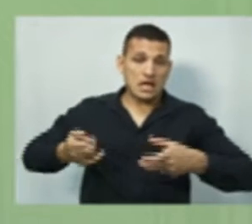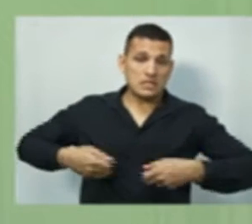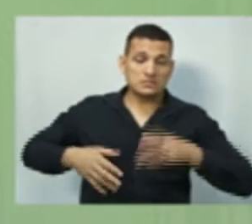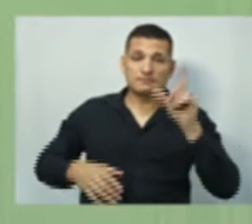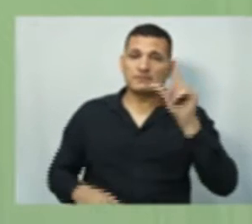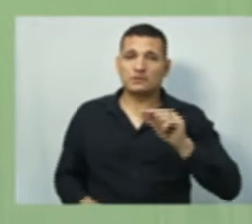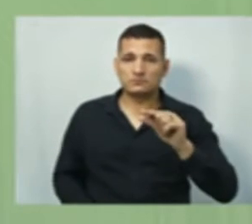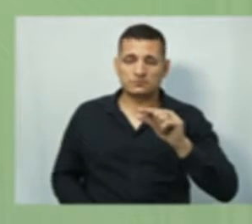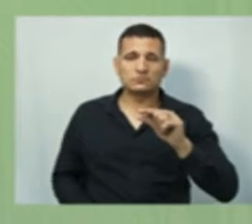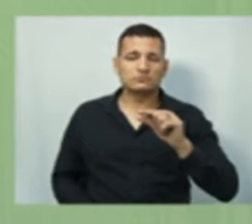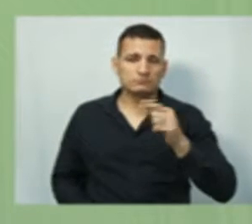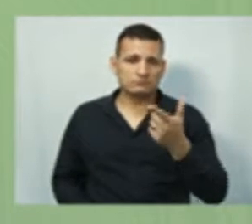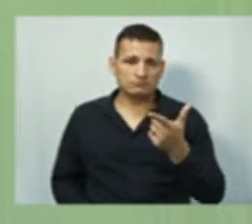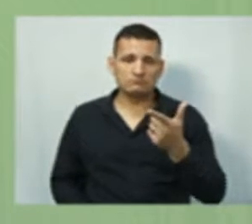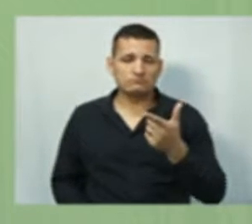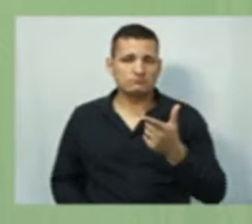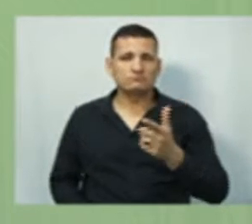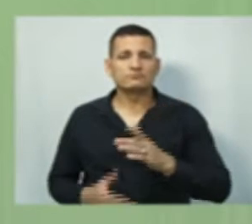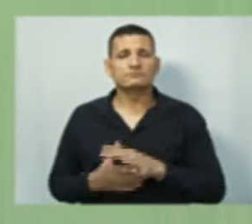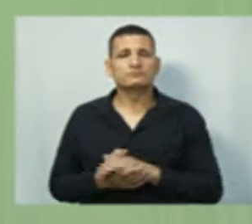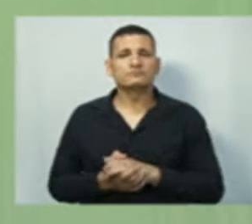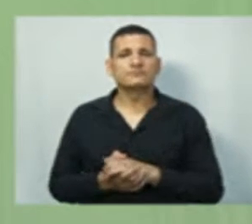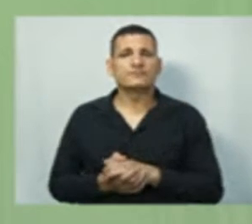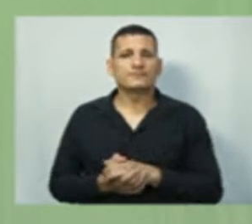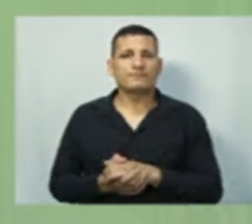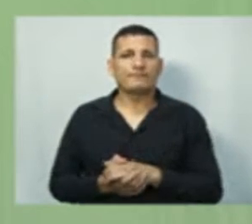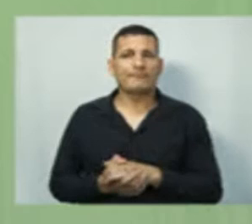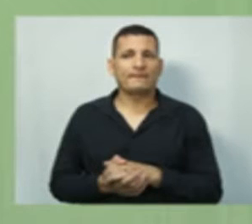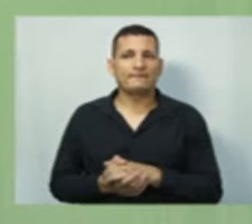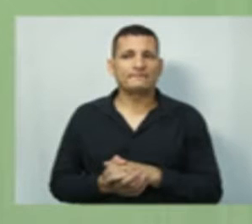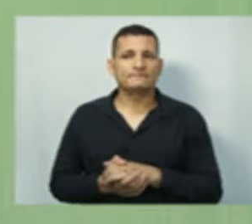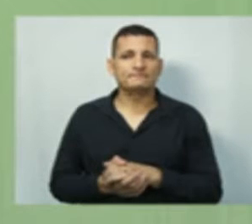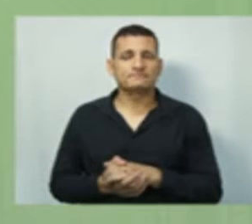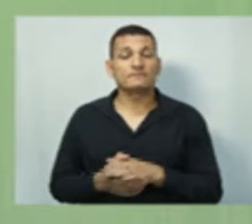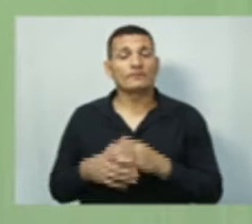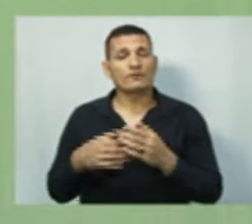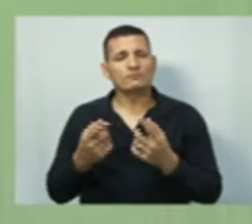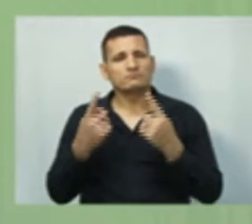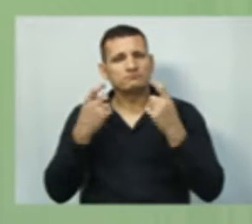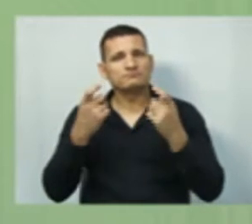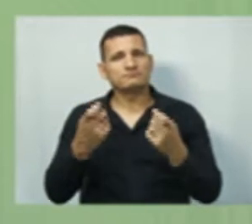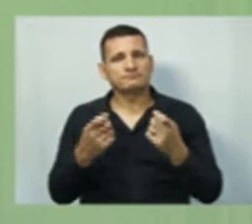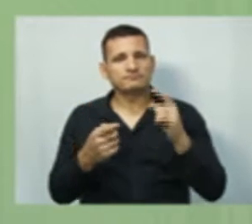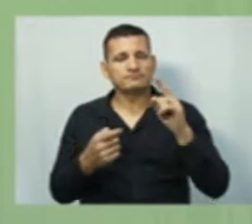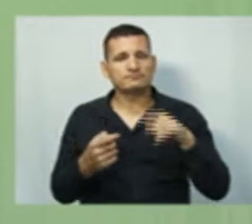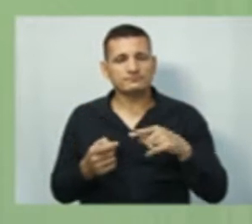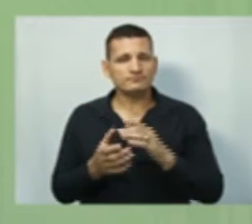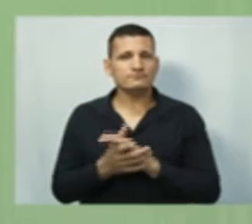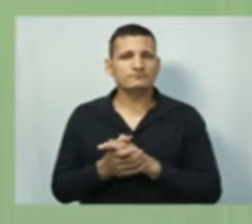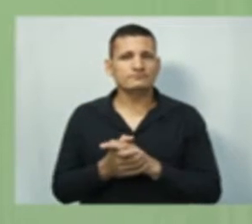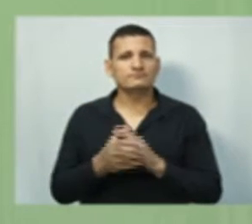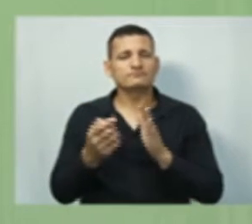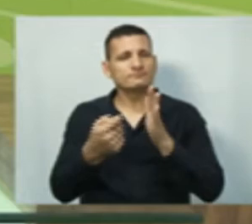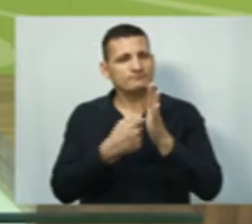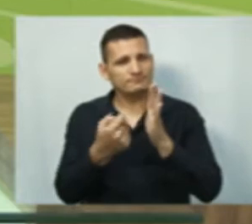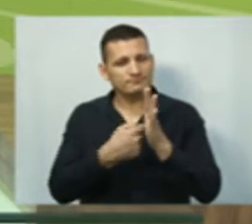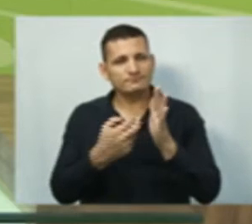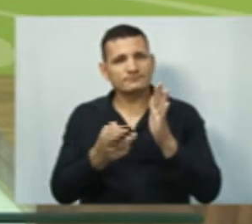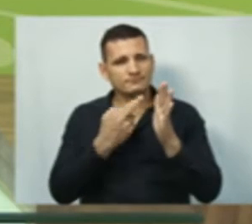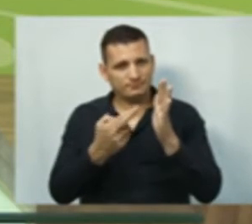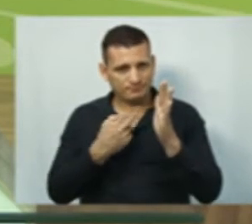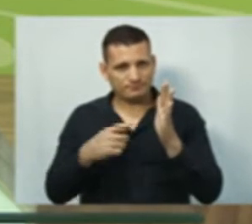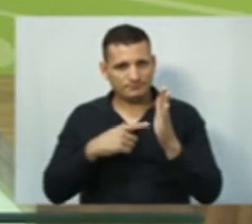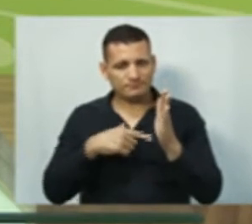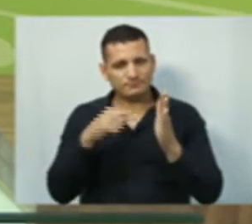maneiras que a gente faz isso é produzir por um preço mais barato. E é interessante, Denise, ainda estão respondendo o que é economia,